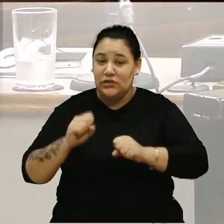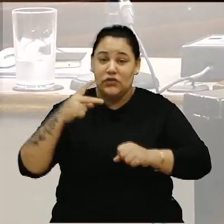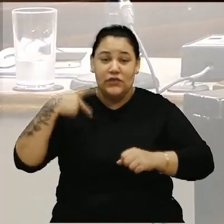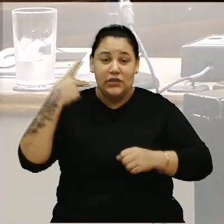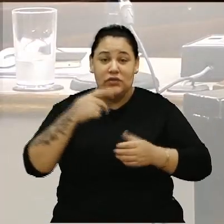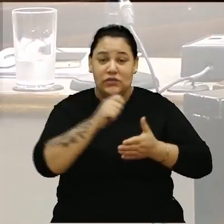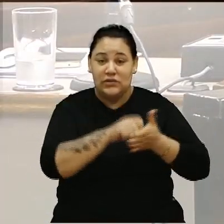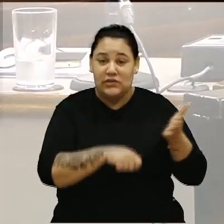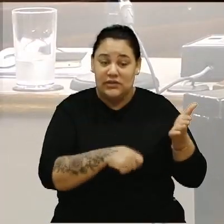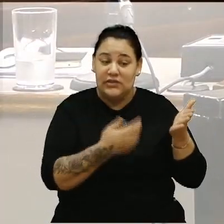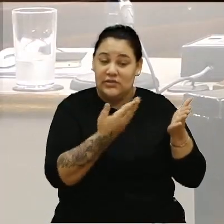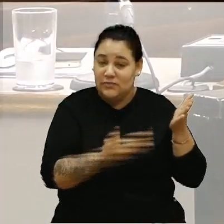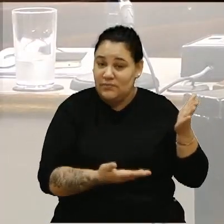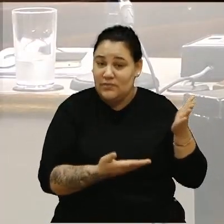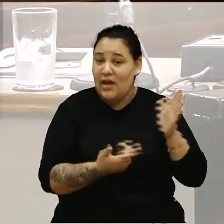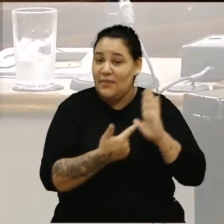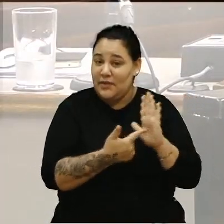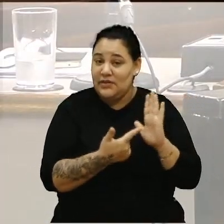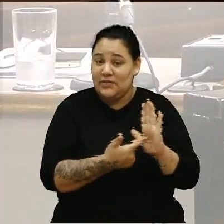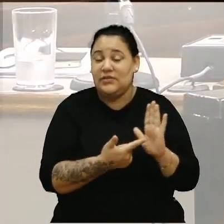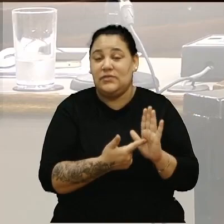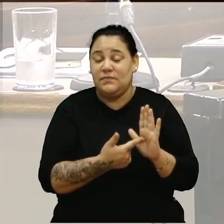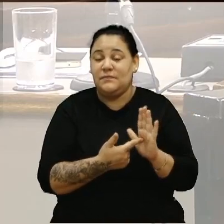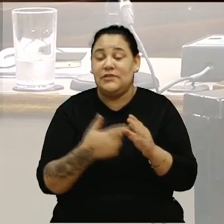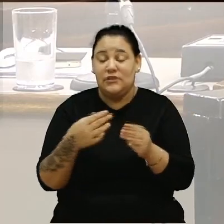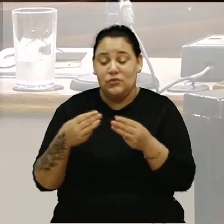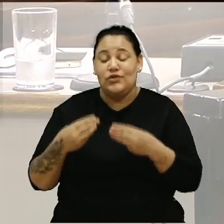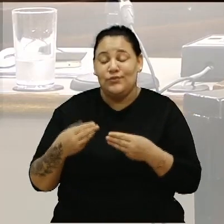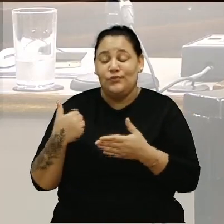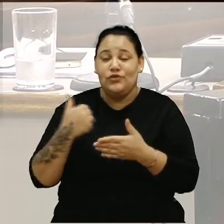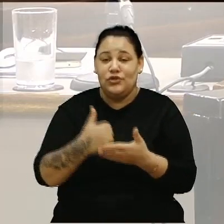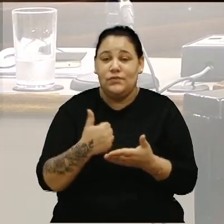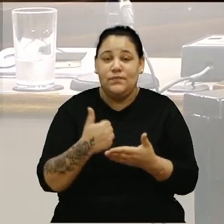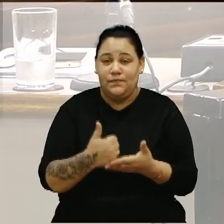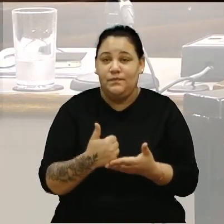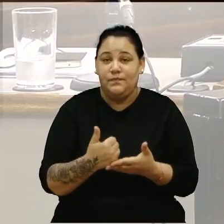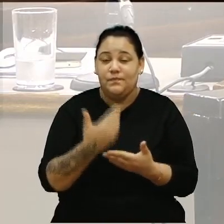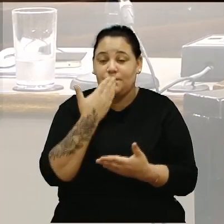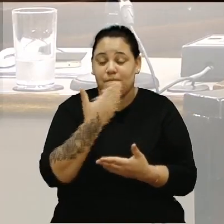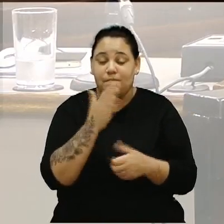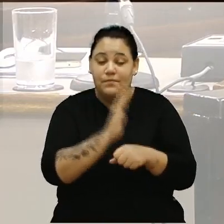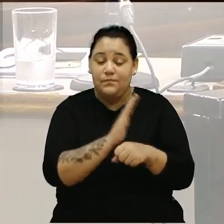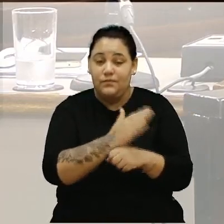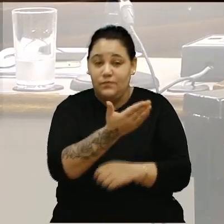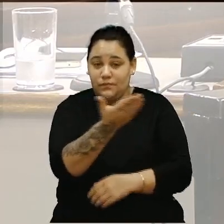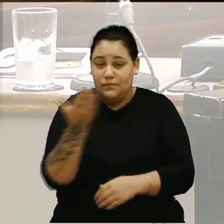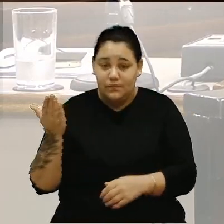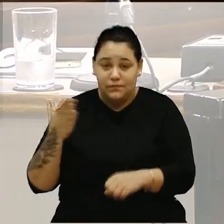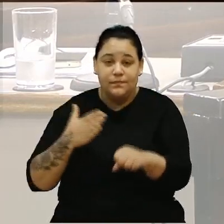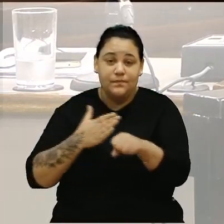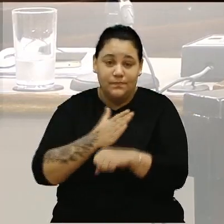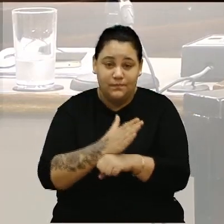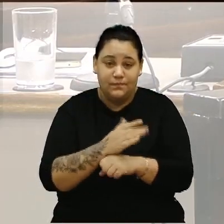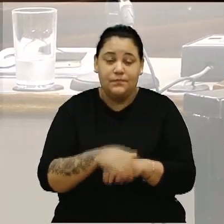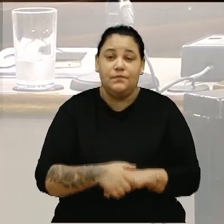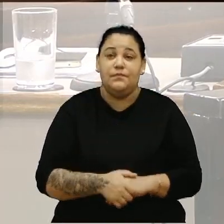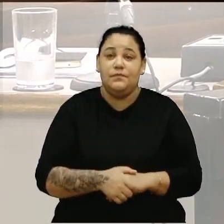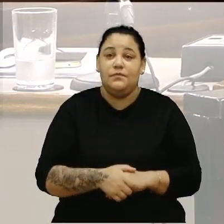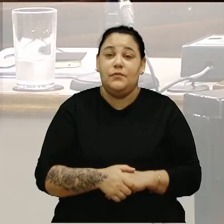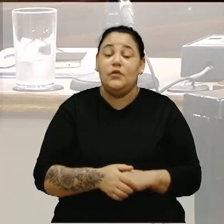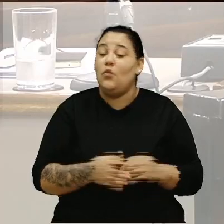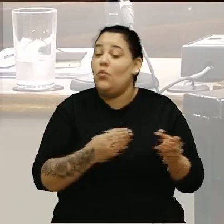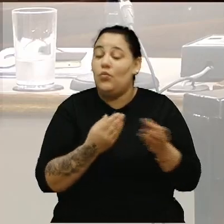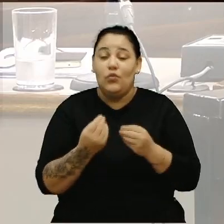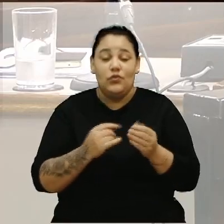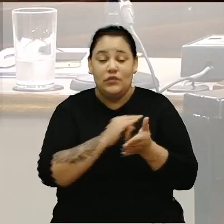moção de apoio, contando com a acolhida dos nobres pares para que a mesma seja aprovada, com consequente remessa de cópias à Advocacia